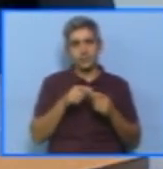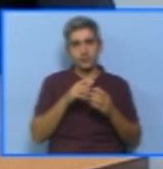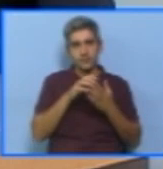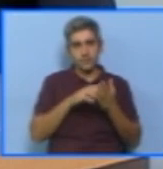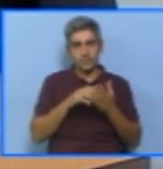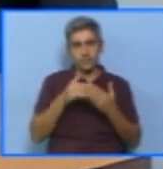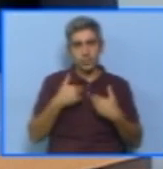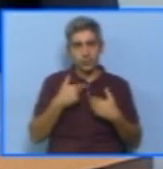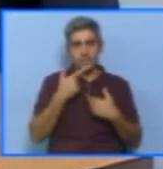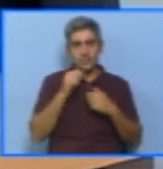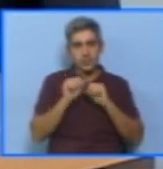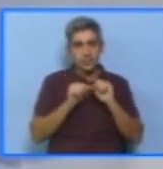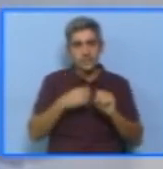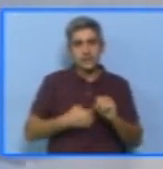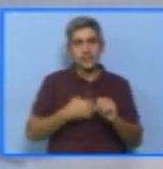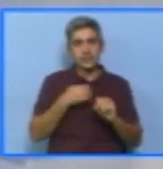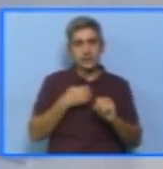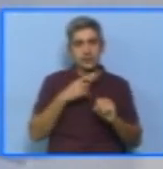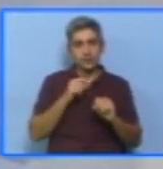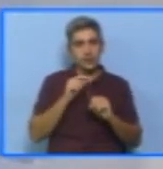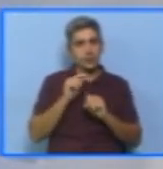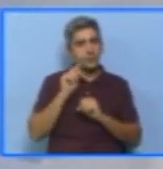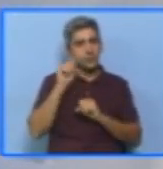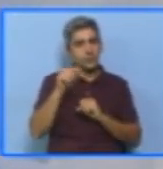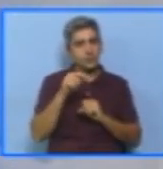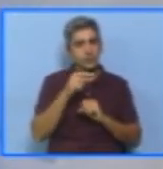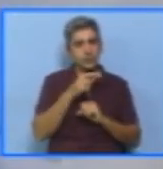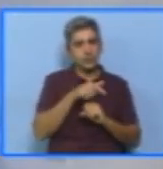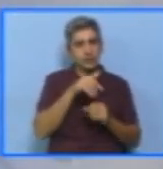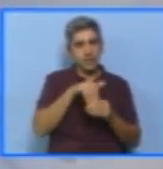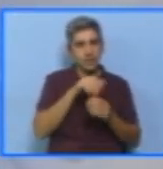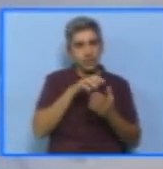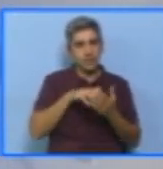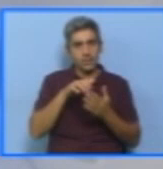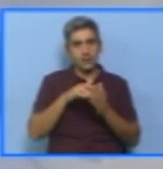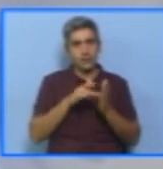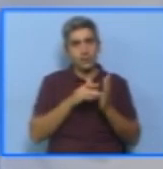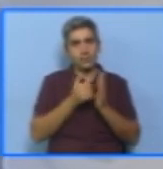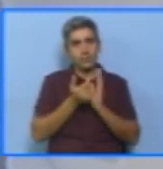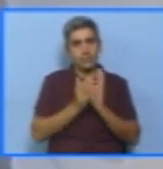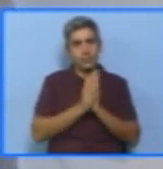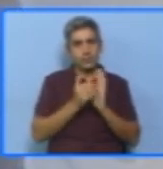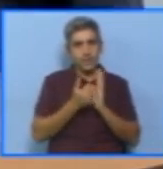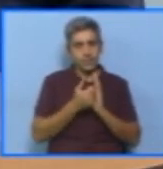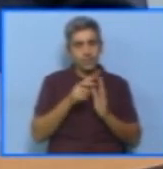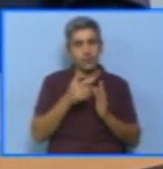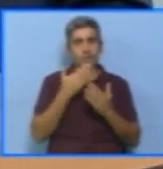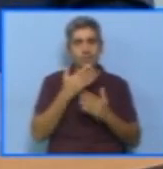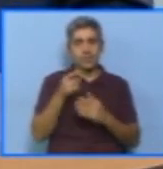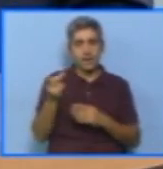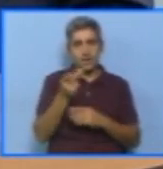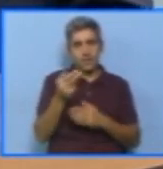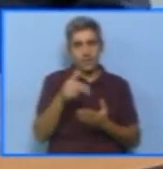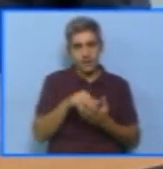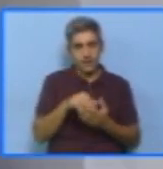que nos ajuda a perceber o sentido e o alcance, ao fim e ao cabo, que está nestes textos bíblicos. Obrigado pelo vosso contributo. Obrigado.